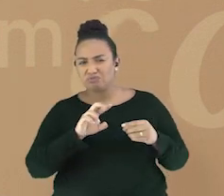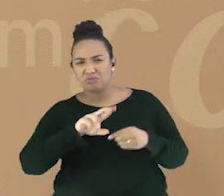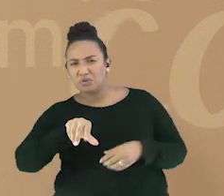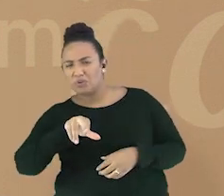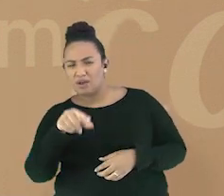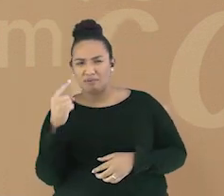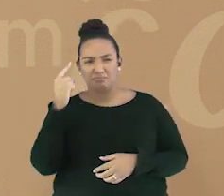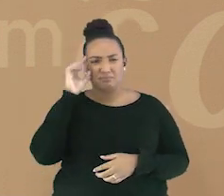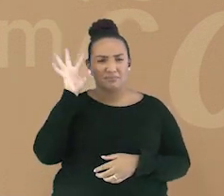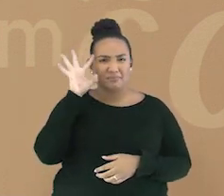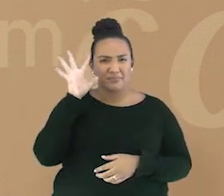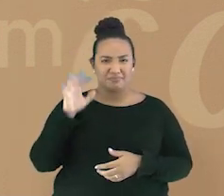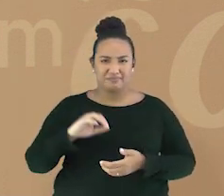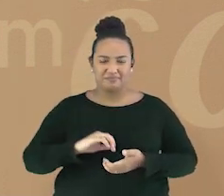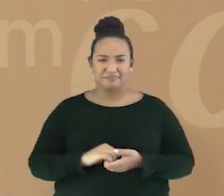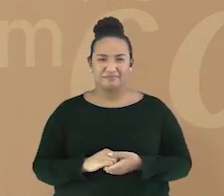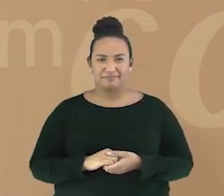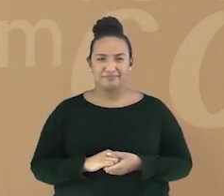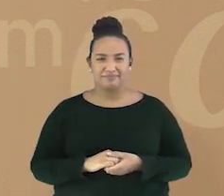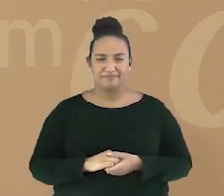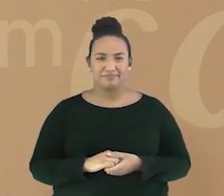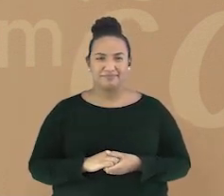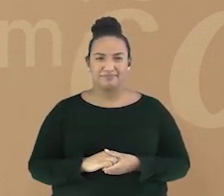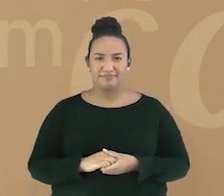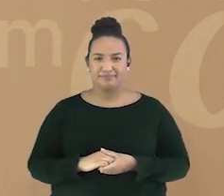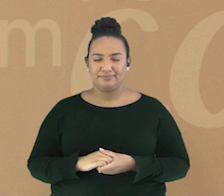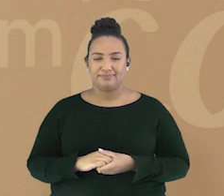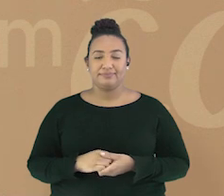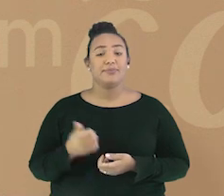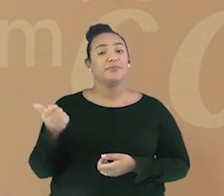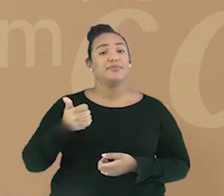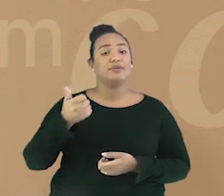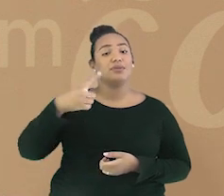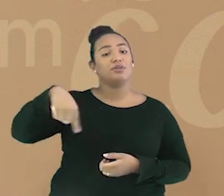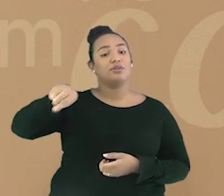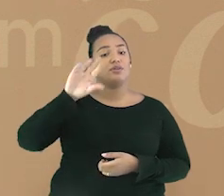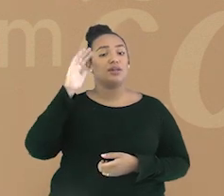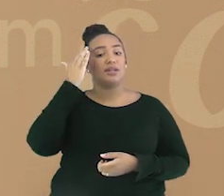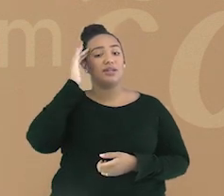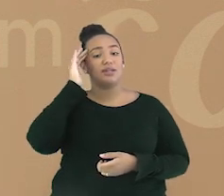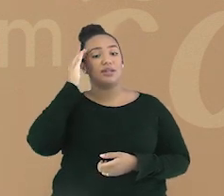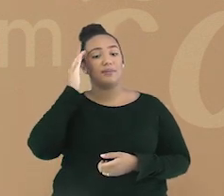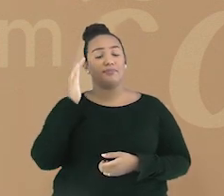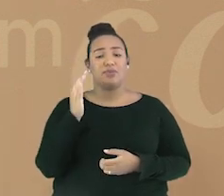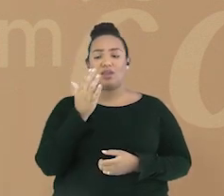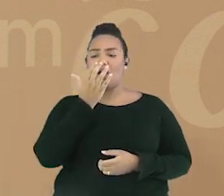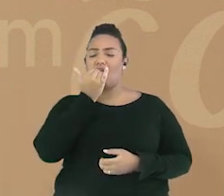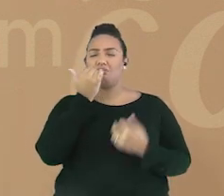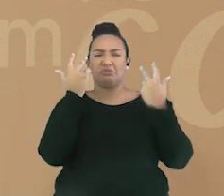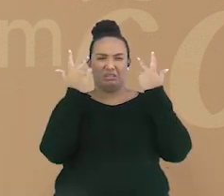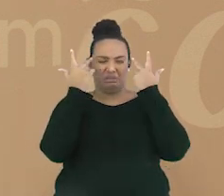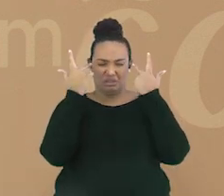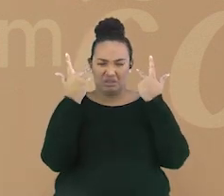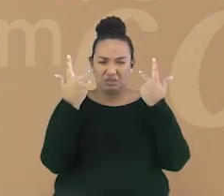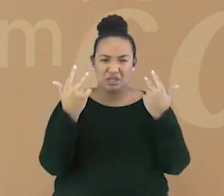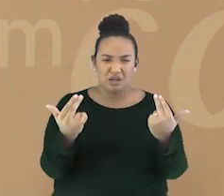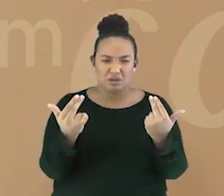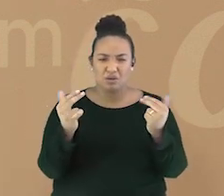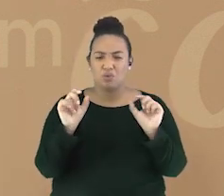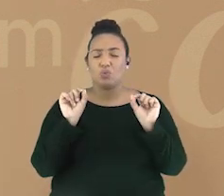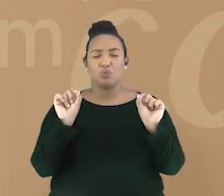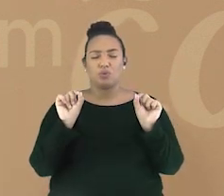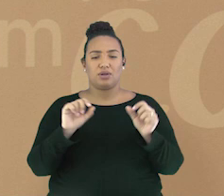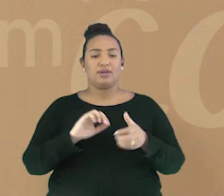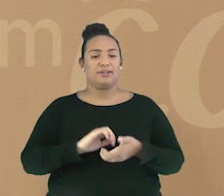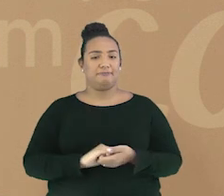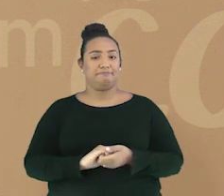vamos entender o que quer dizer alimentos naturais ou in natura. Mas antes disso, aponte a câmera do seu